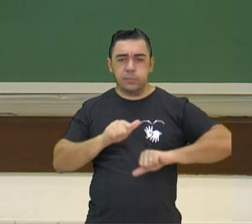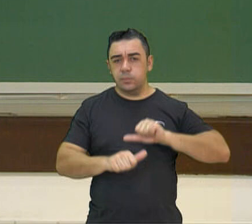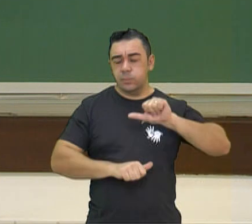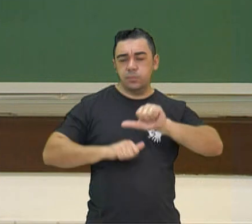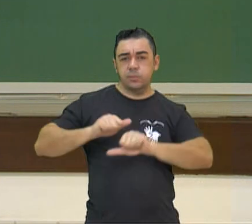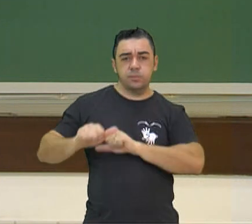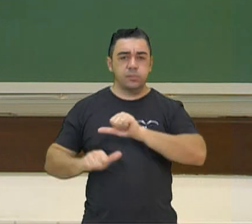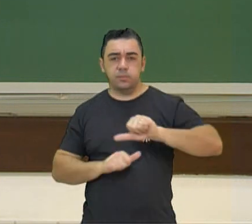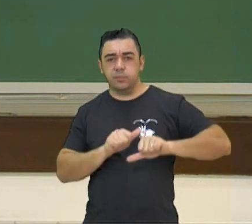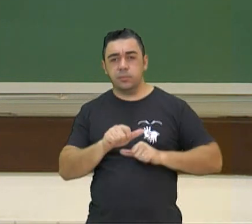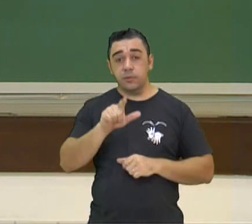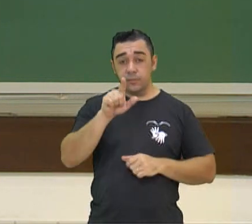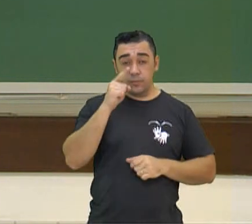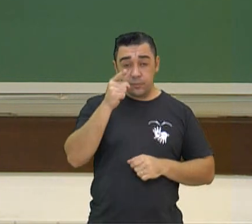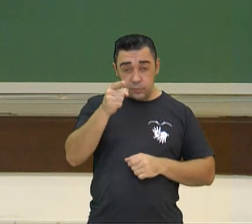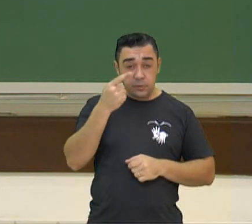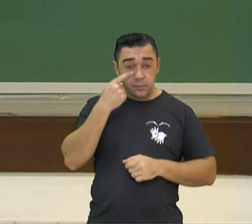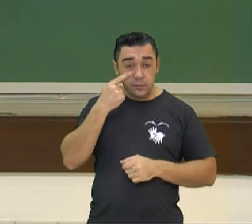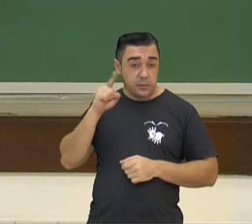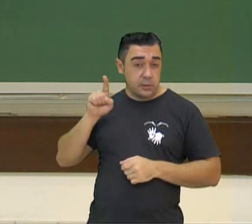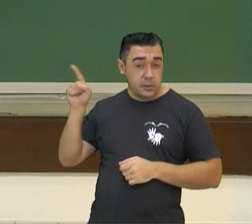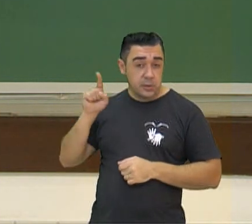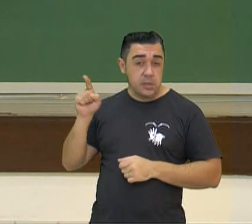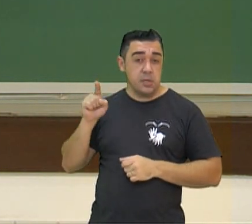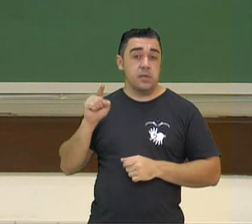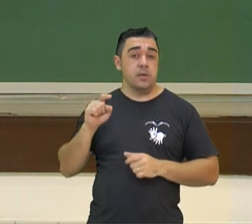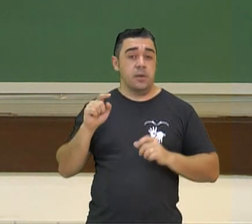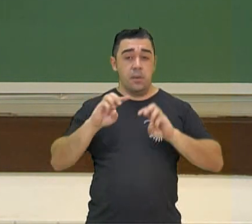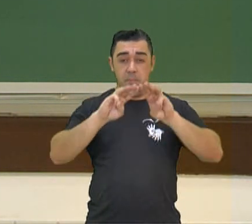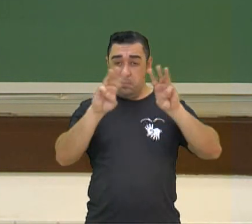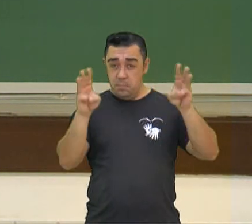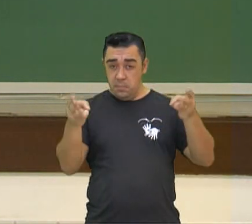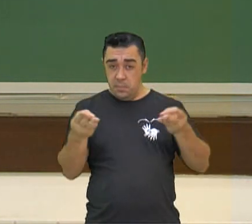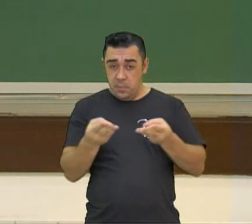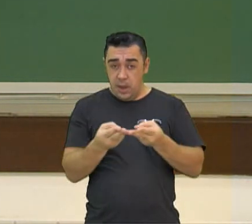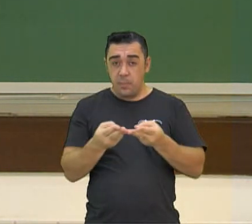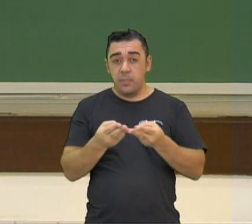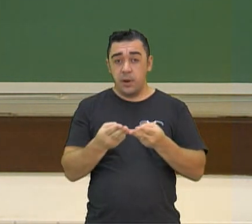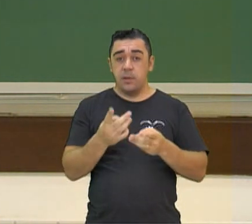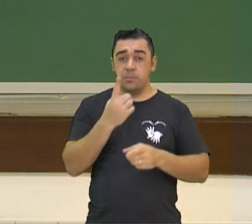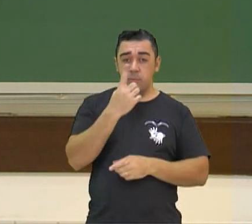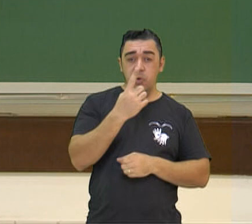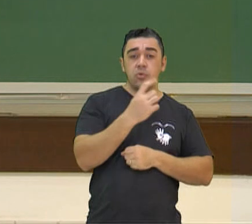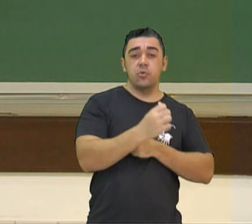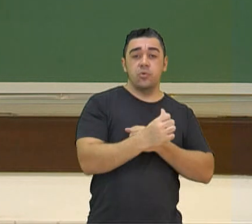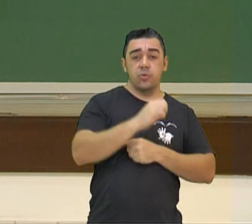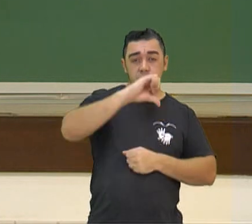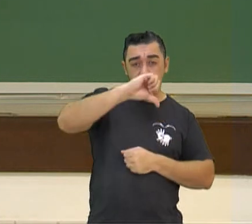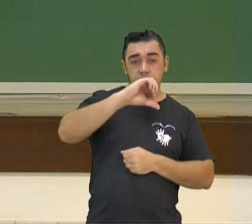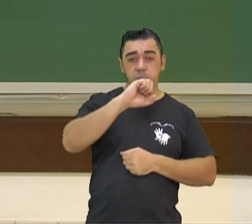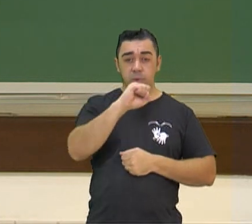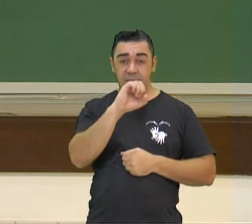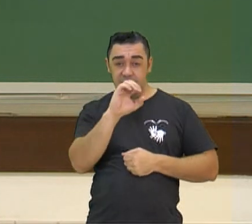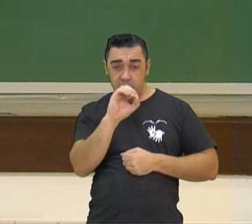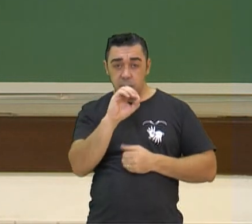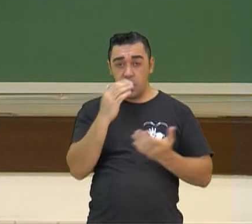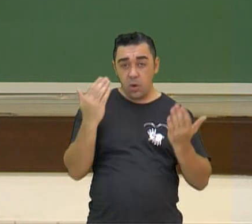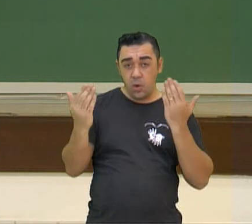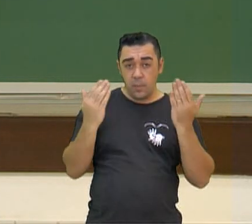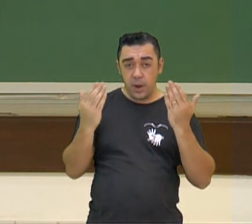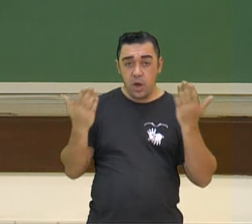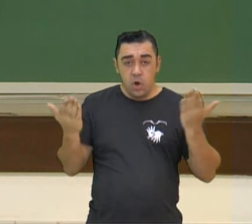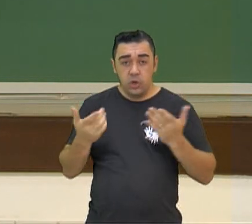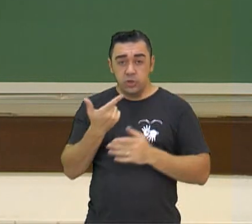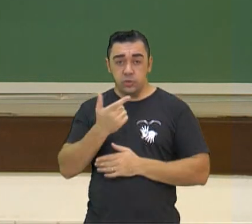trabalho de olhar mapas dos anos 80, início dos anos 80 e comparar com eles hoje, você vai ver que a área